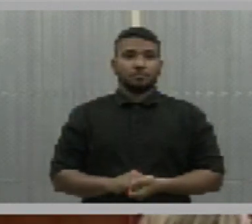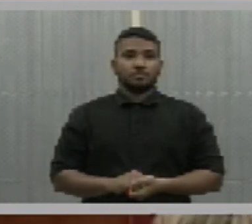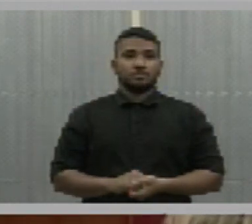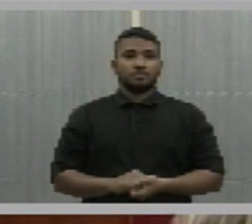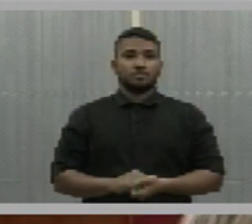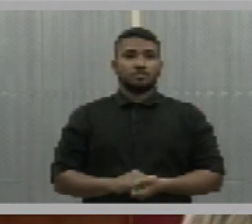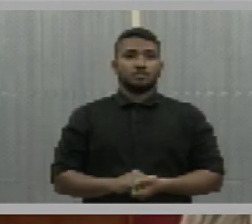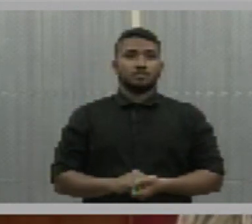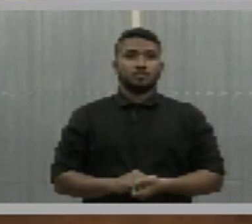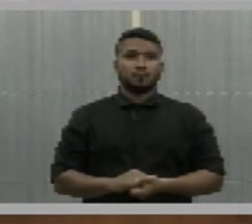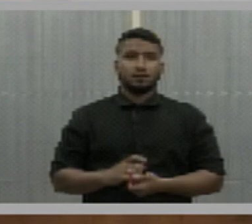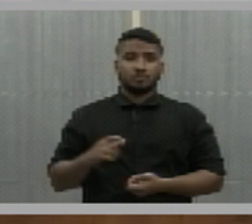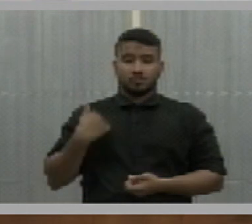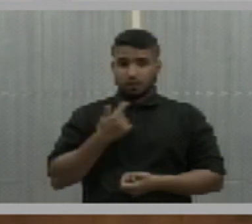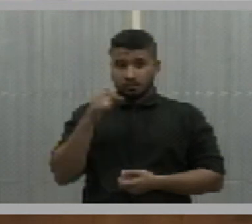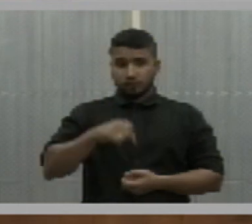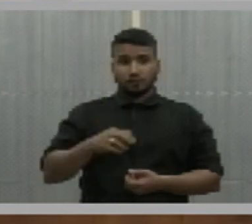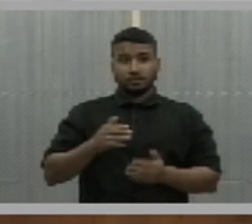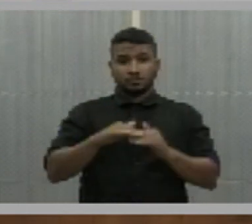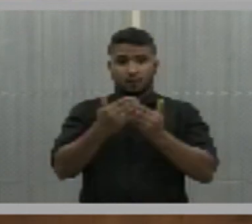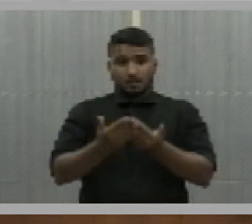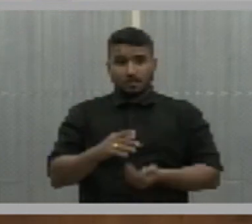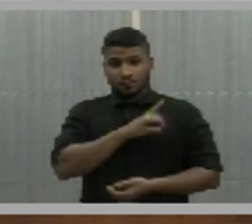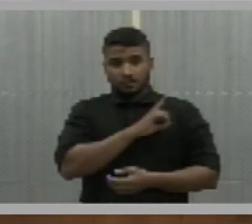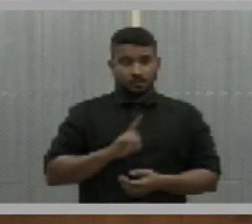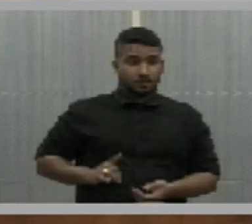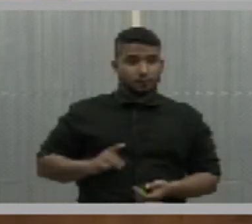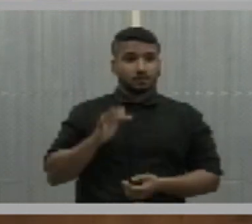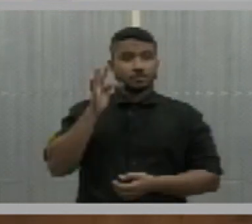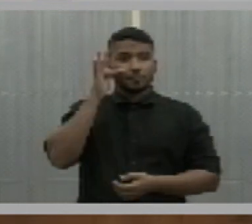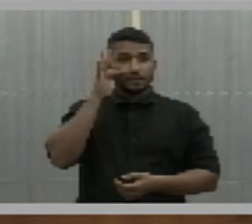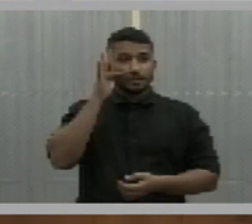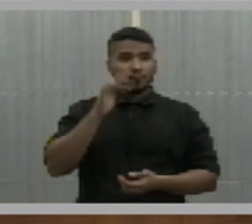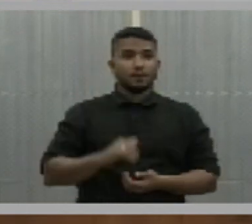Vamos aqui, requerimento do deputado Fábio Novo.